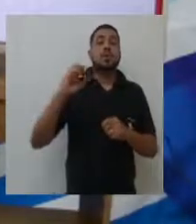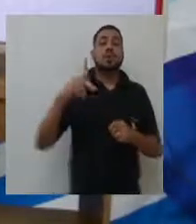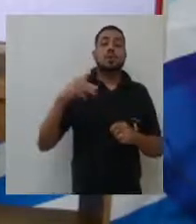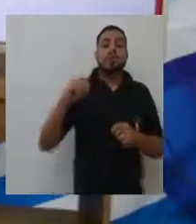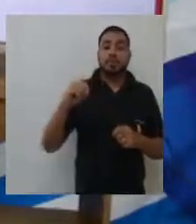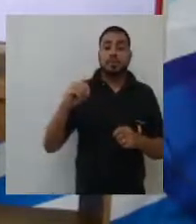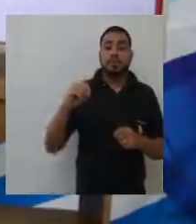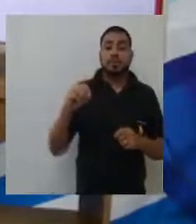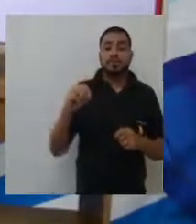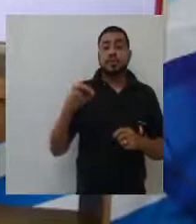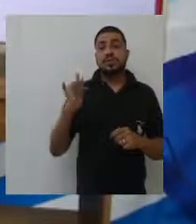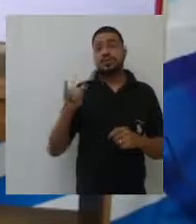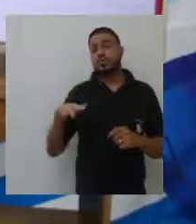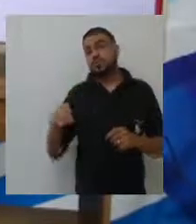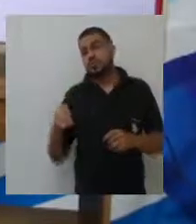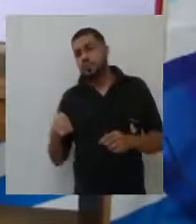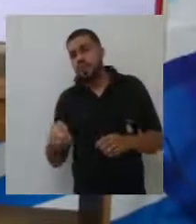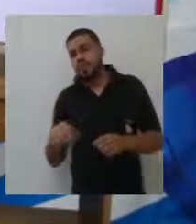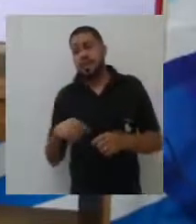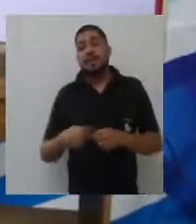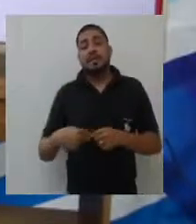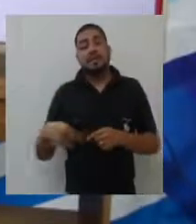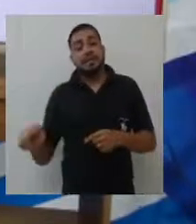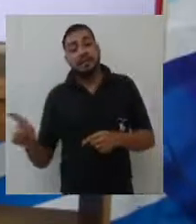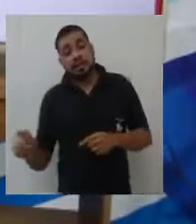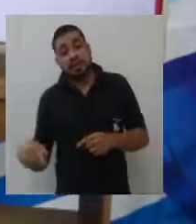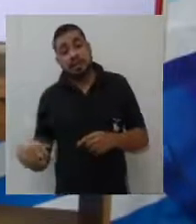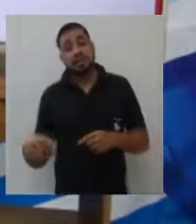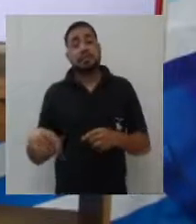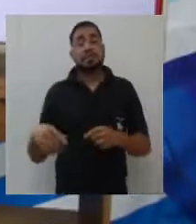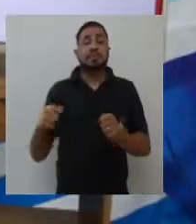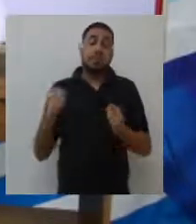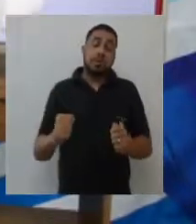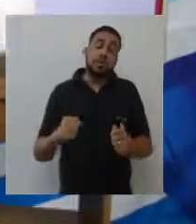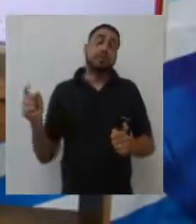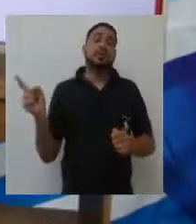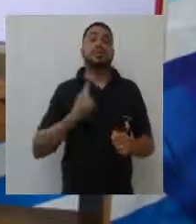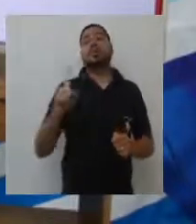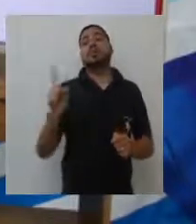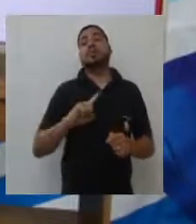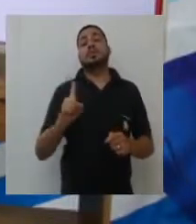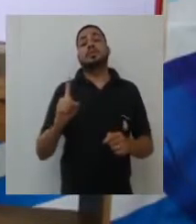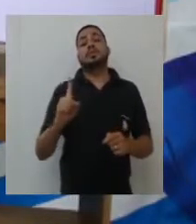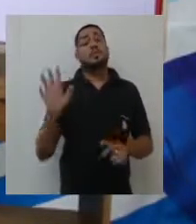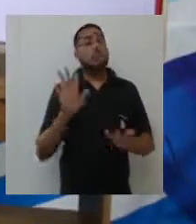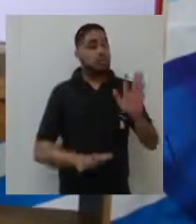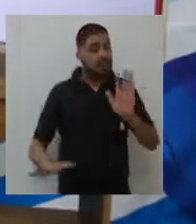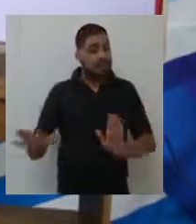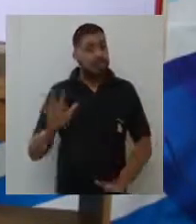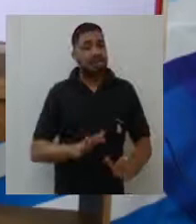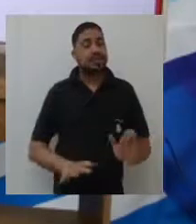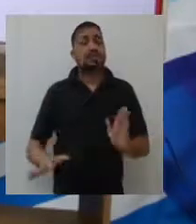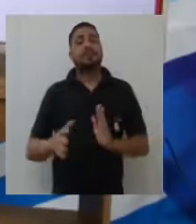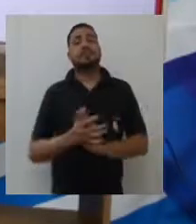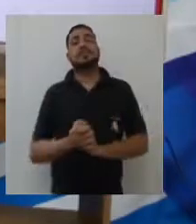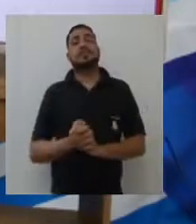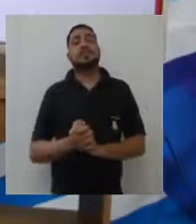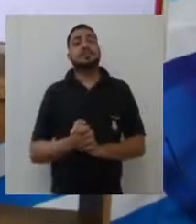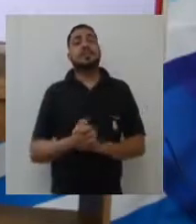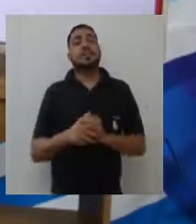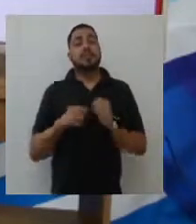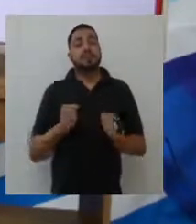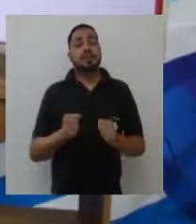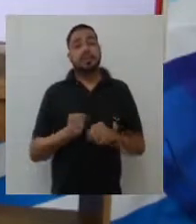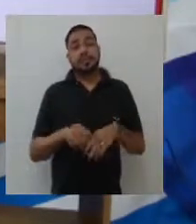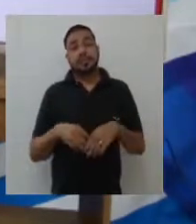não vai, ela pode vir ou não formar corpo de fundo. Muito cuidado, tá certo? Ela pode vir